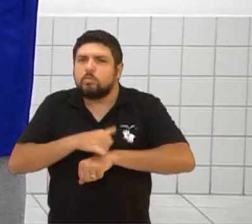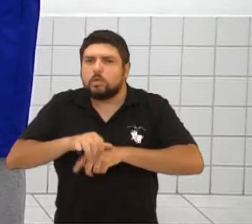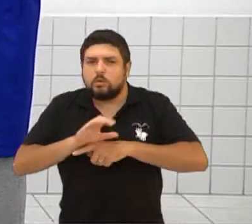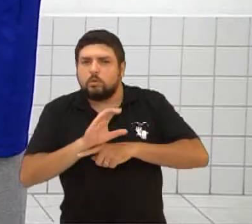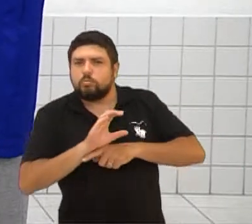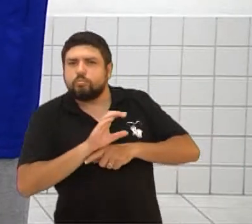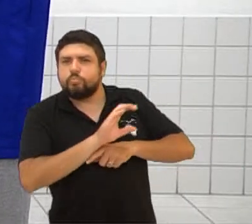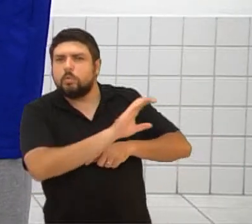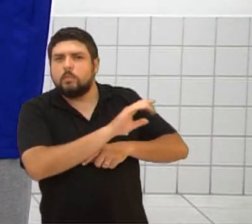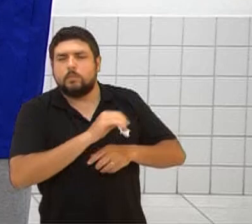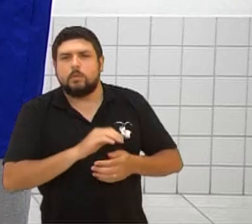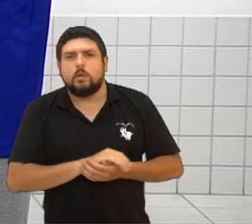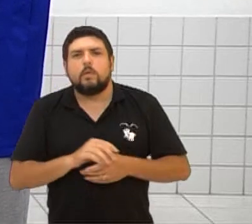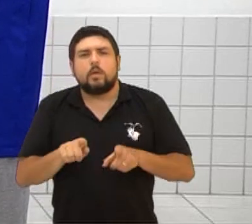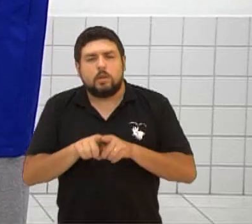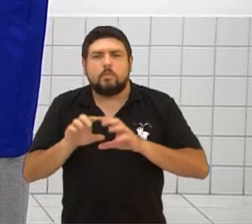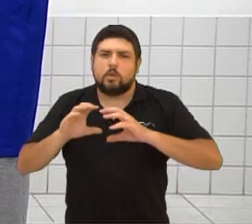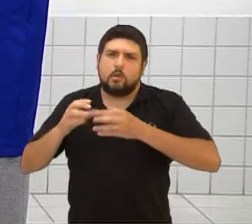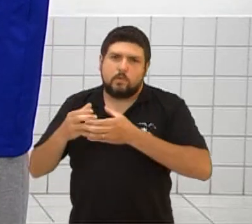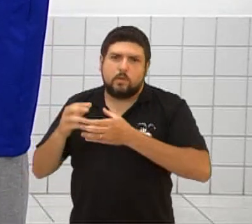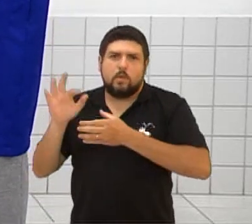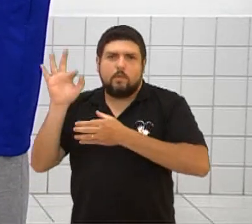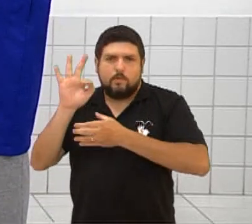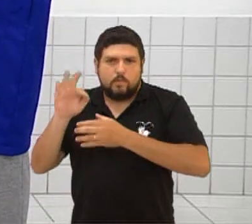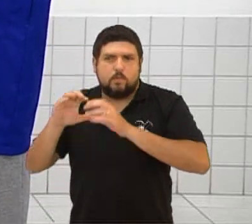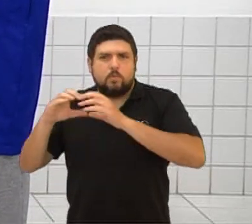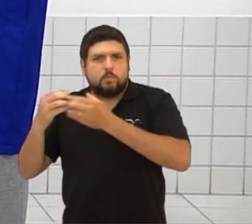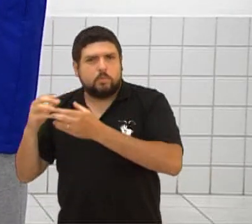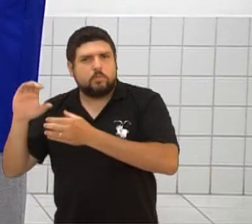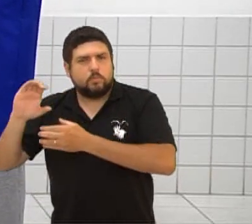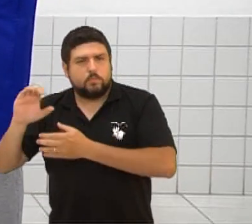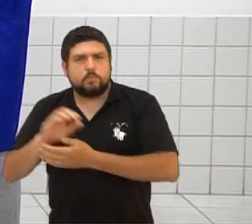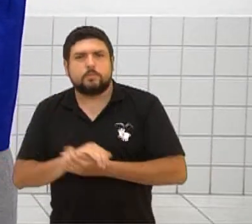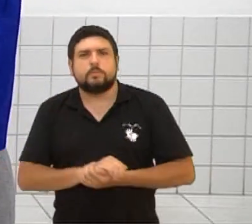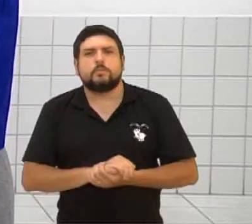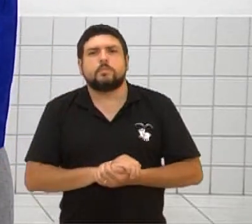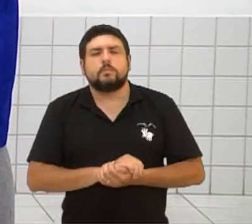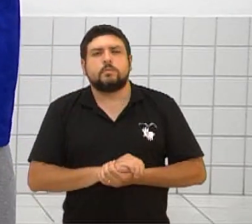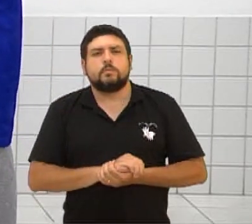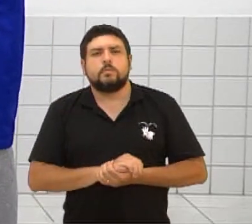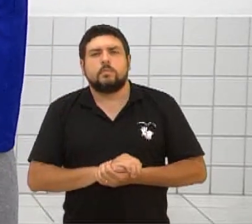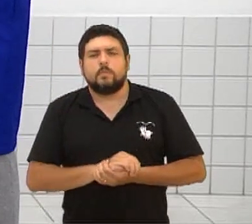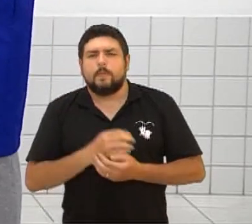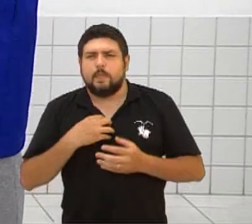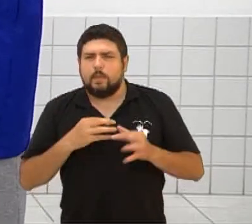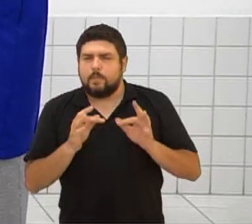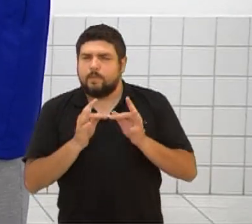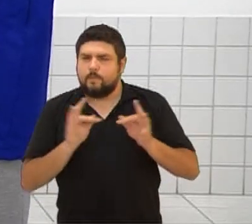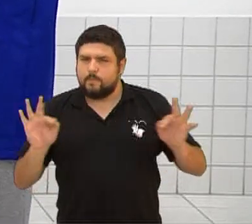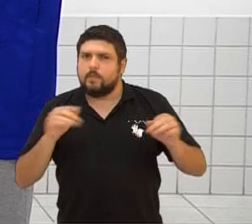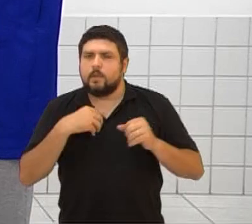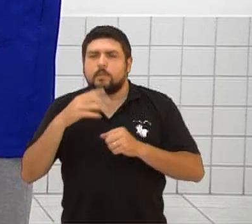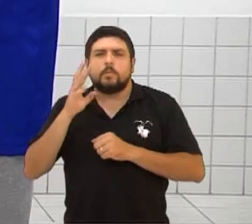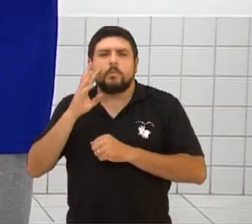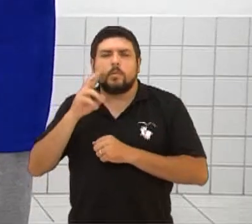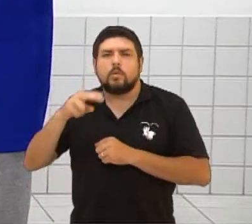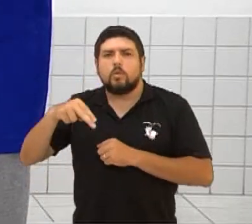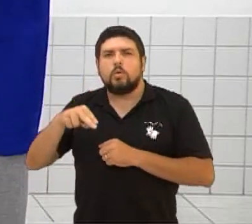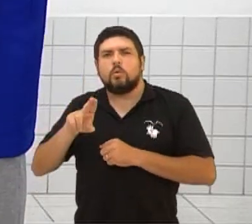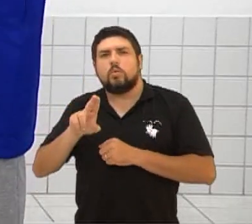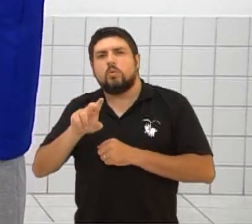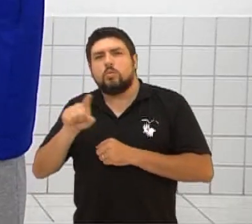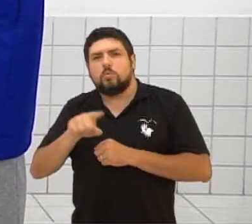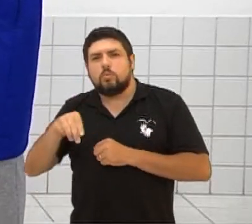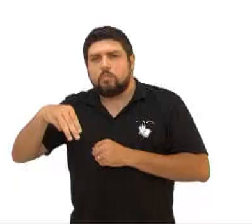e a federação e confederação. Tem aqui uma frase bem interessante do Nussmann, que era o presidente